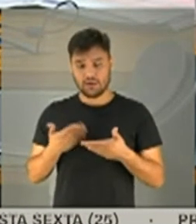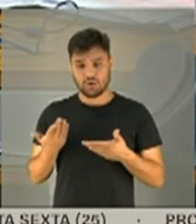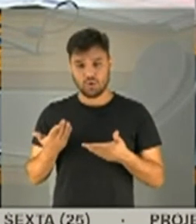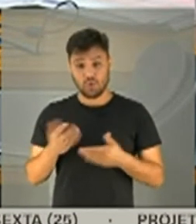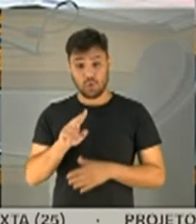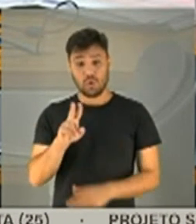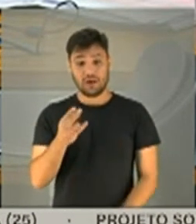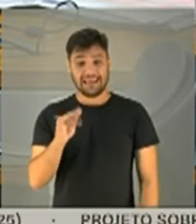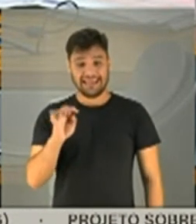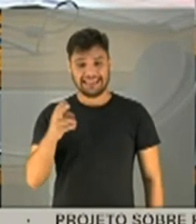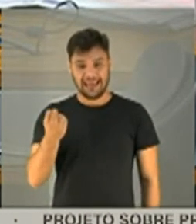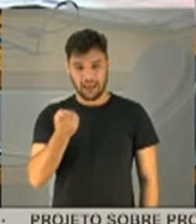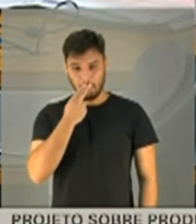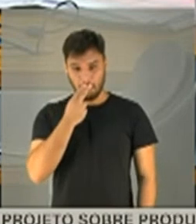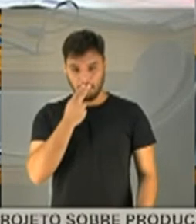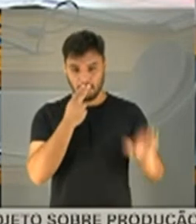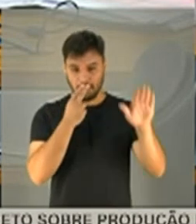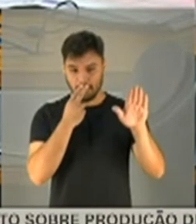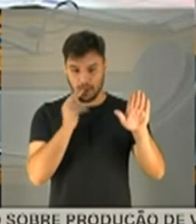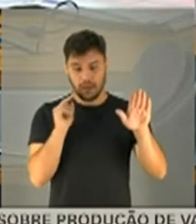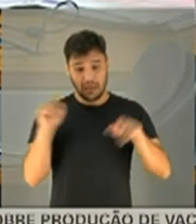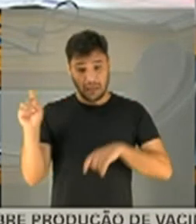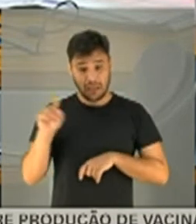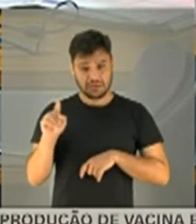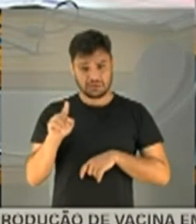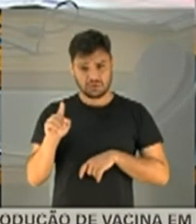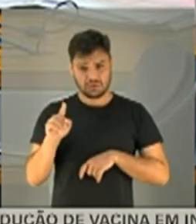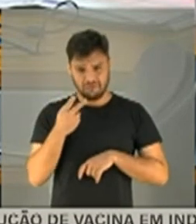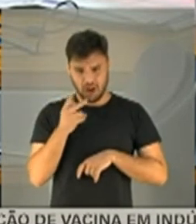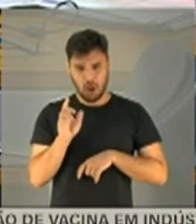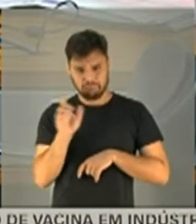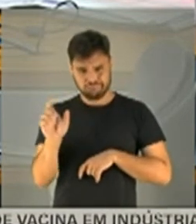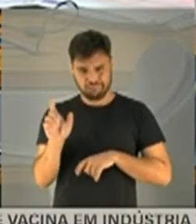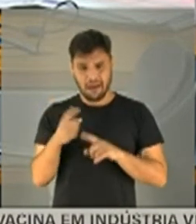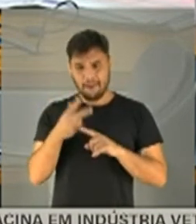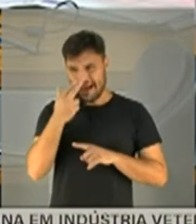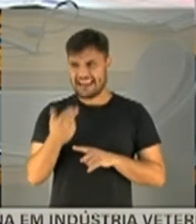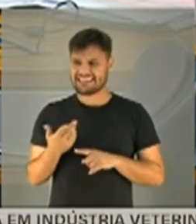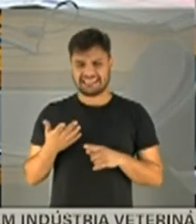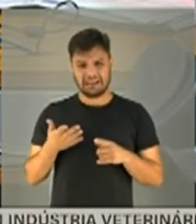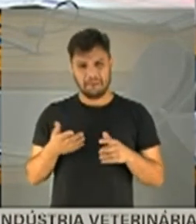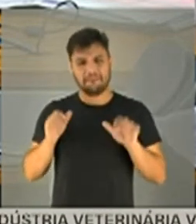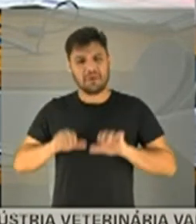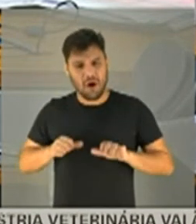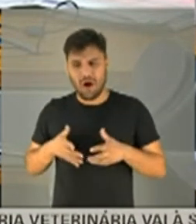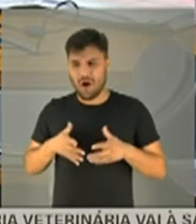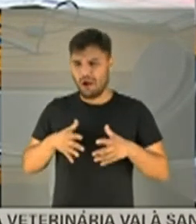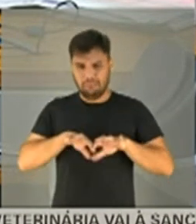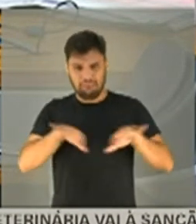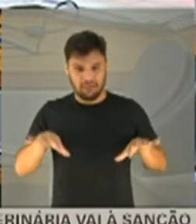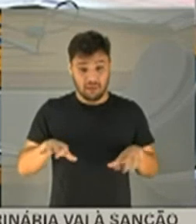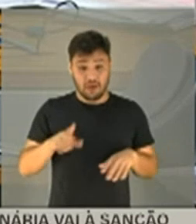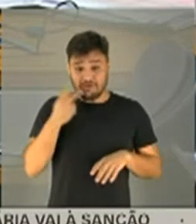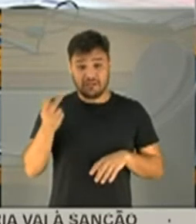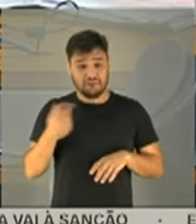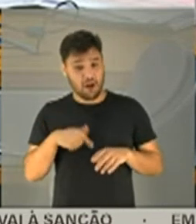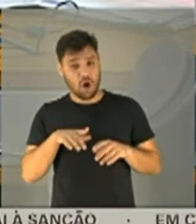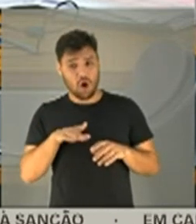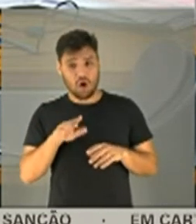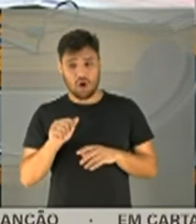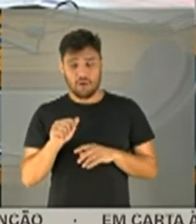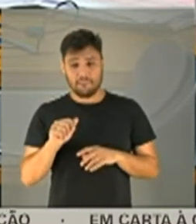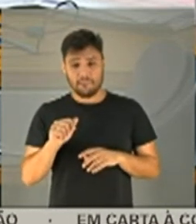me assustei, porque eu acho que isso aí só faz agravar um pouco, e o senhor contextualizou, estou com as notas